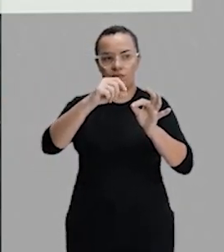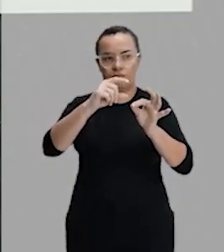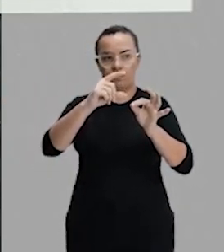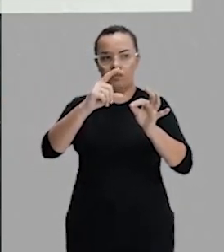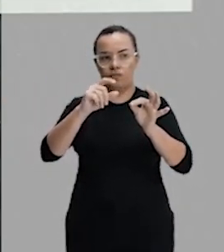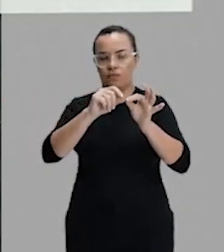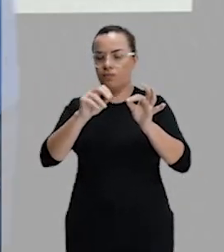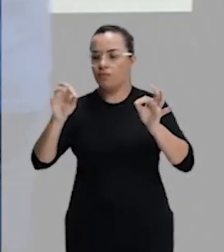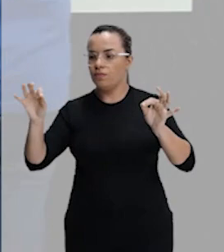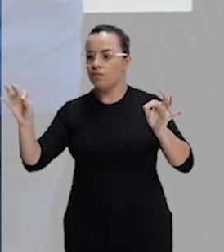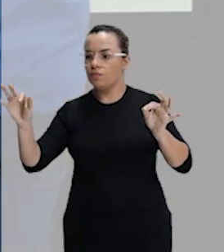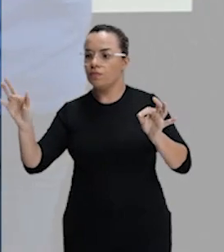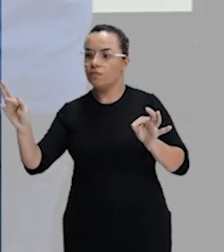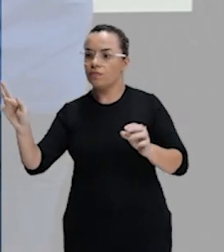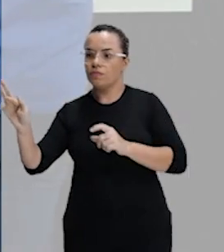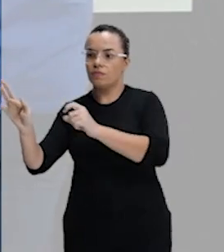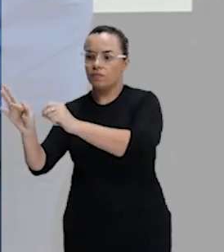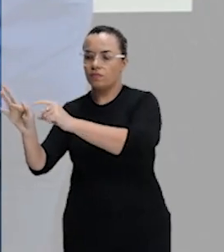tá? Distância,